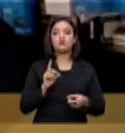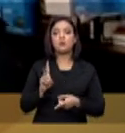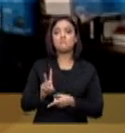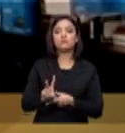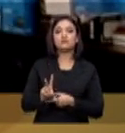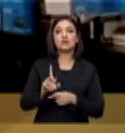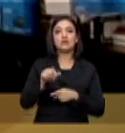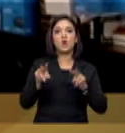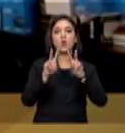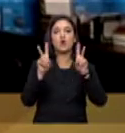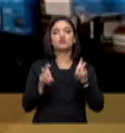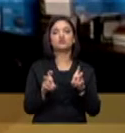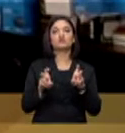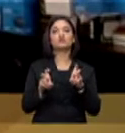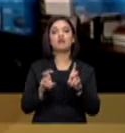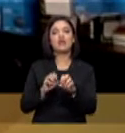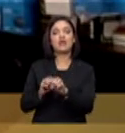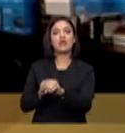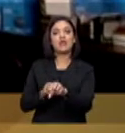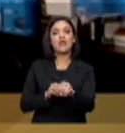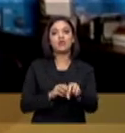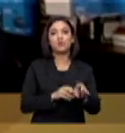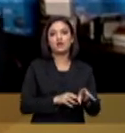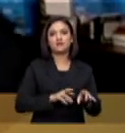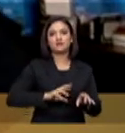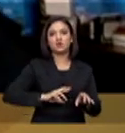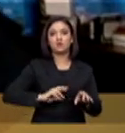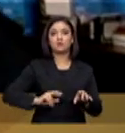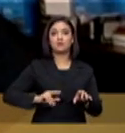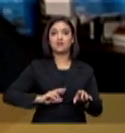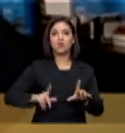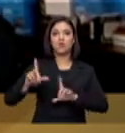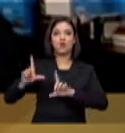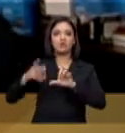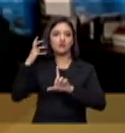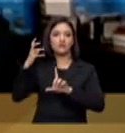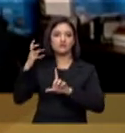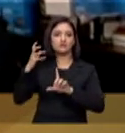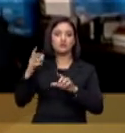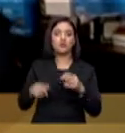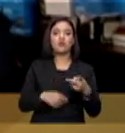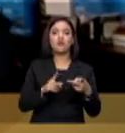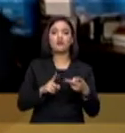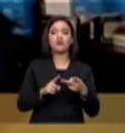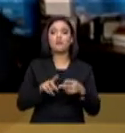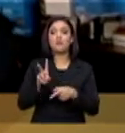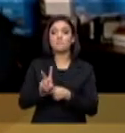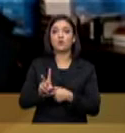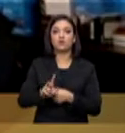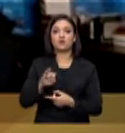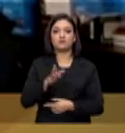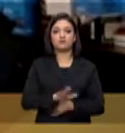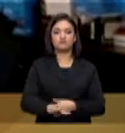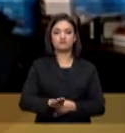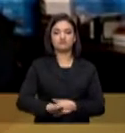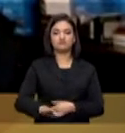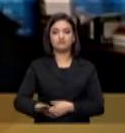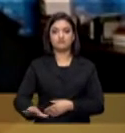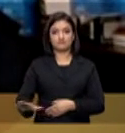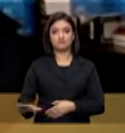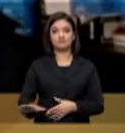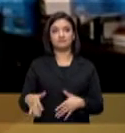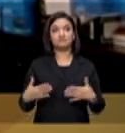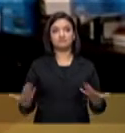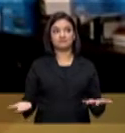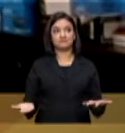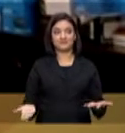educação, que é o inciso 9, na competência concorrente, e no 15º, que é o principal, proteção à infância. Vejam,